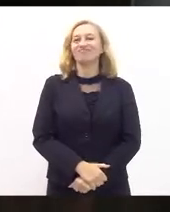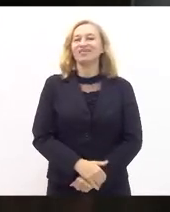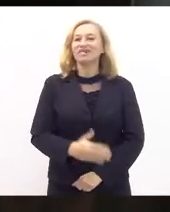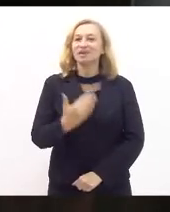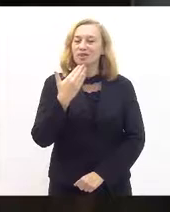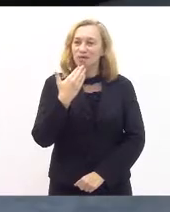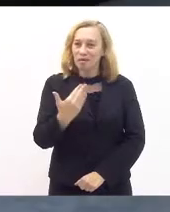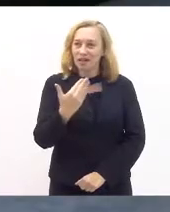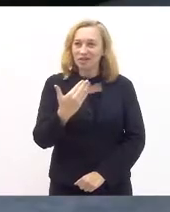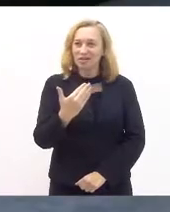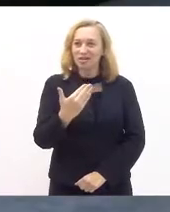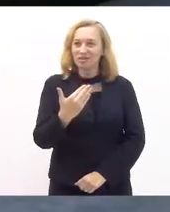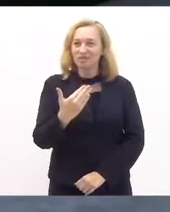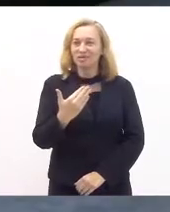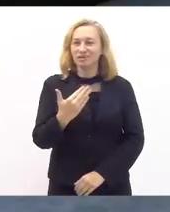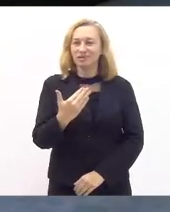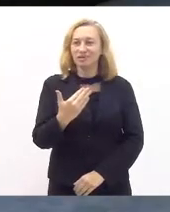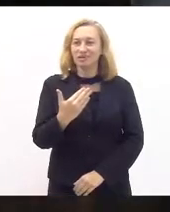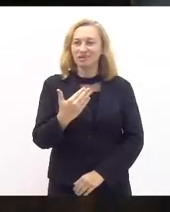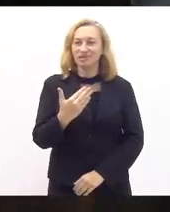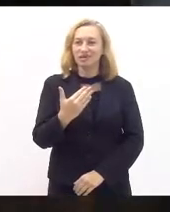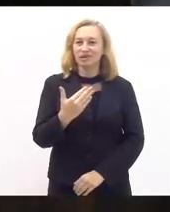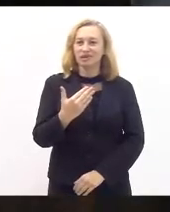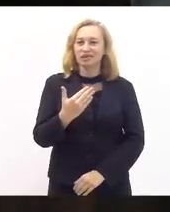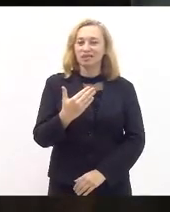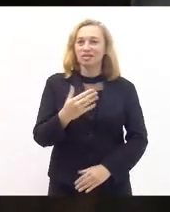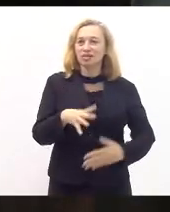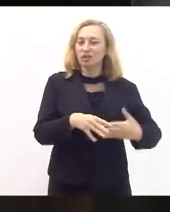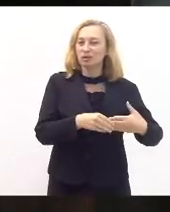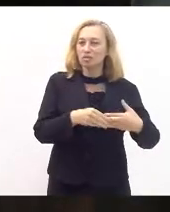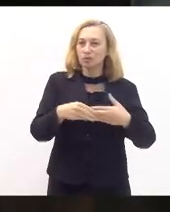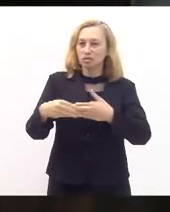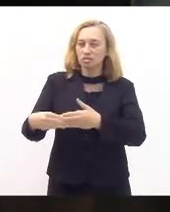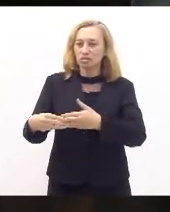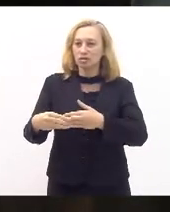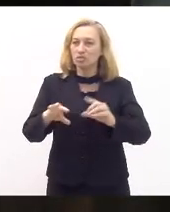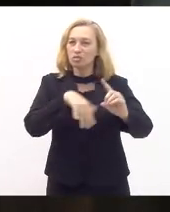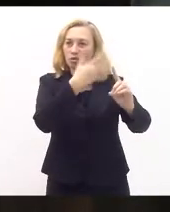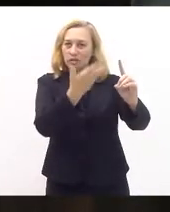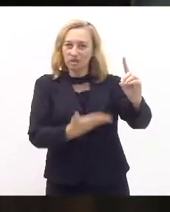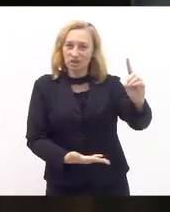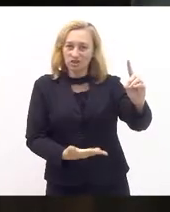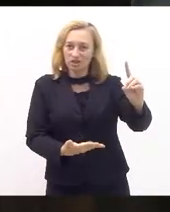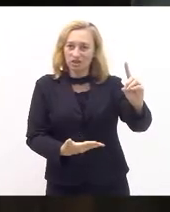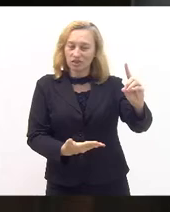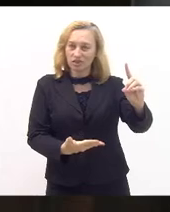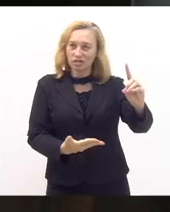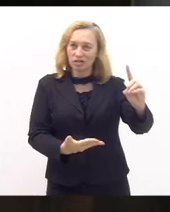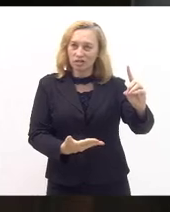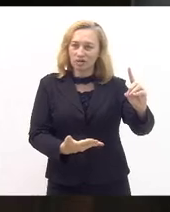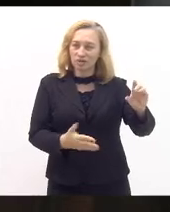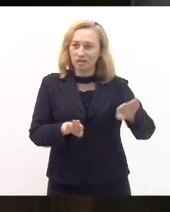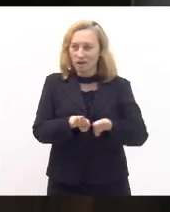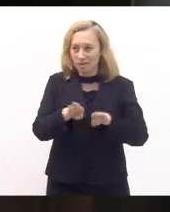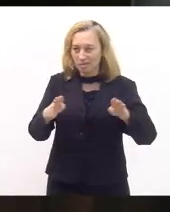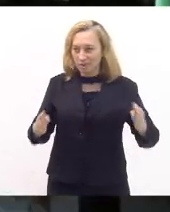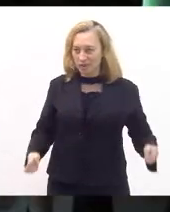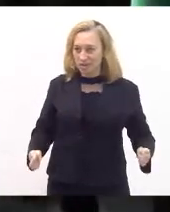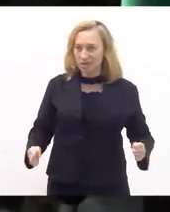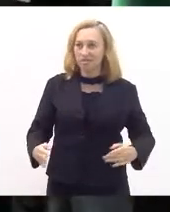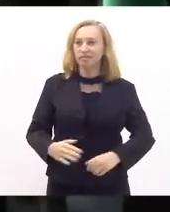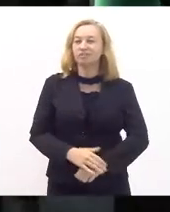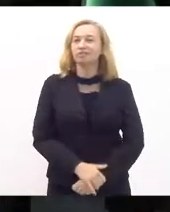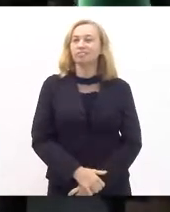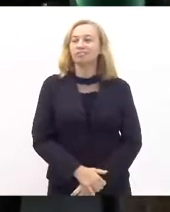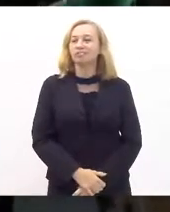Solicito ao cerimonial que conduza o homenageado a esta mesa, por favor.